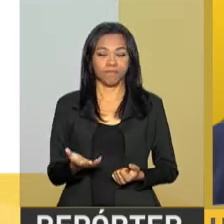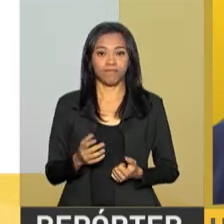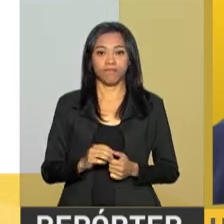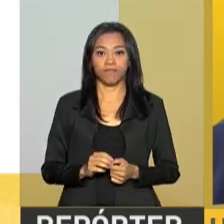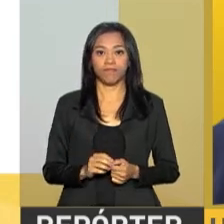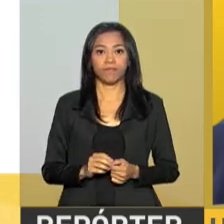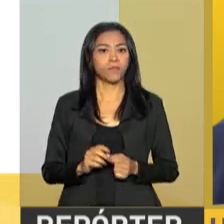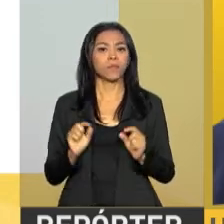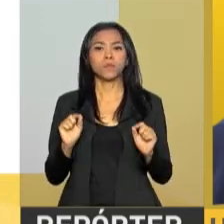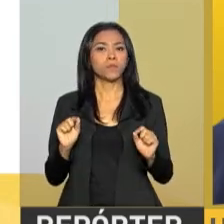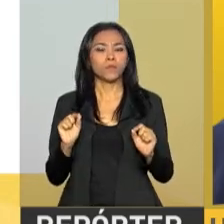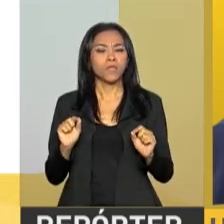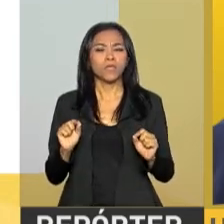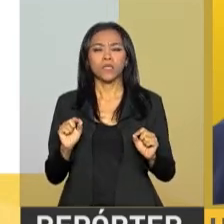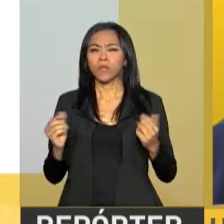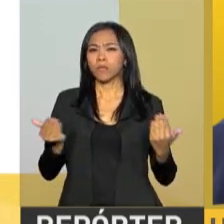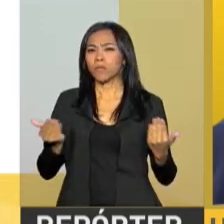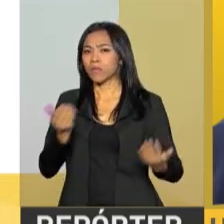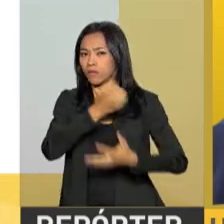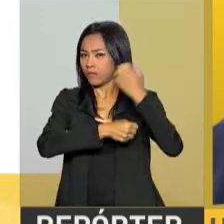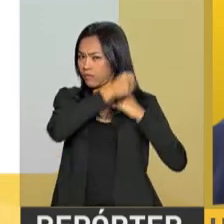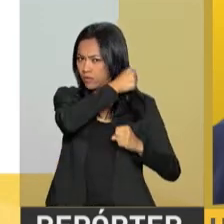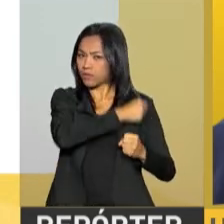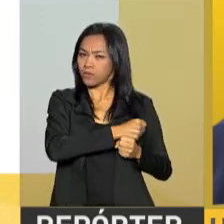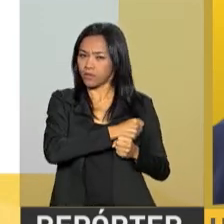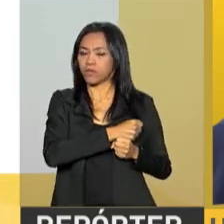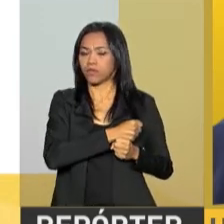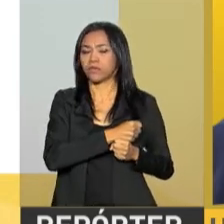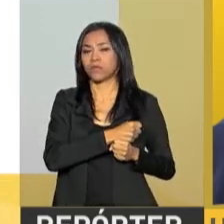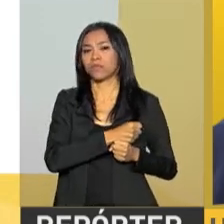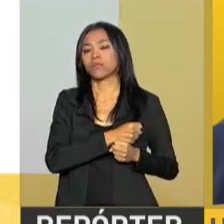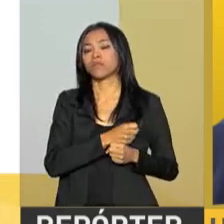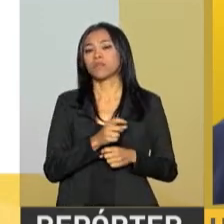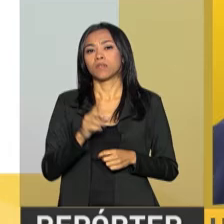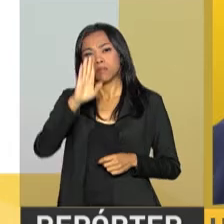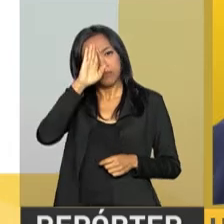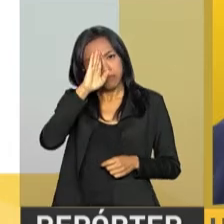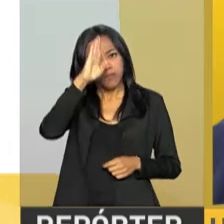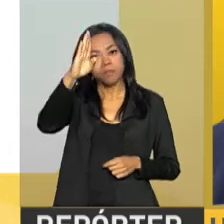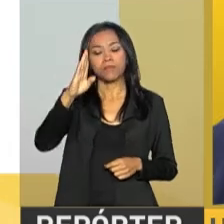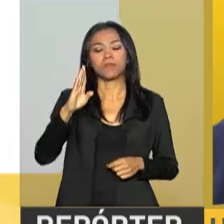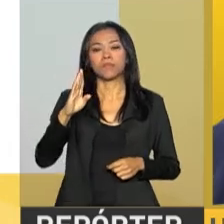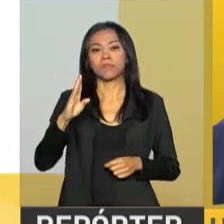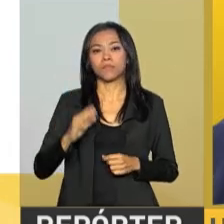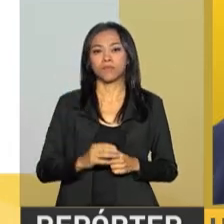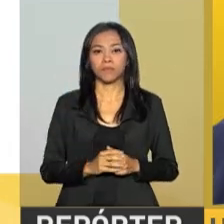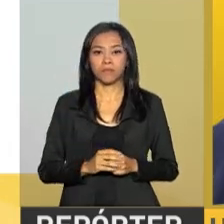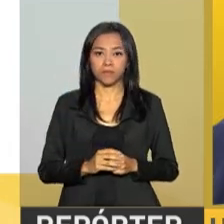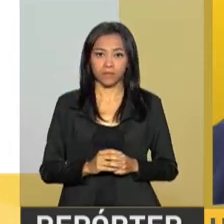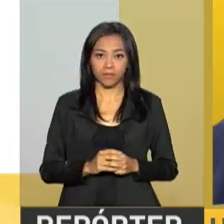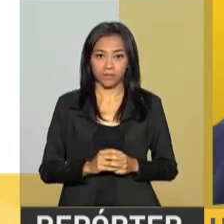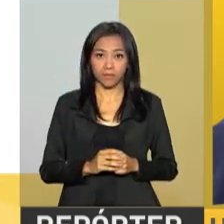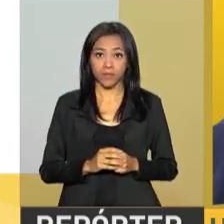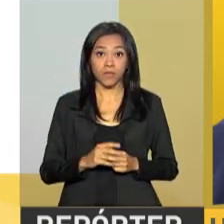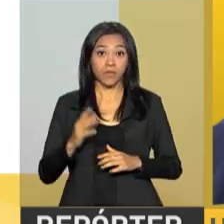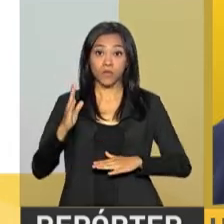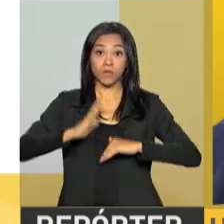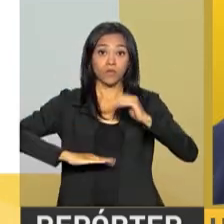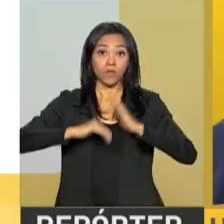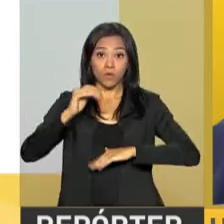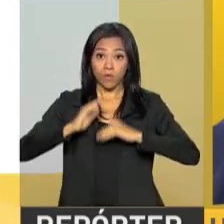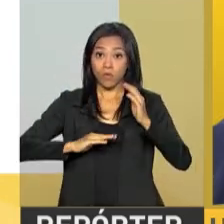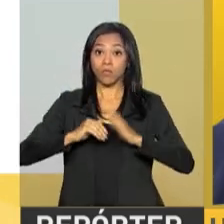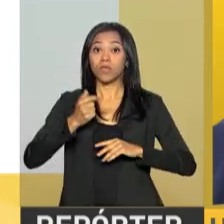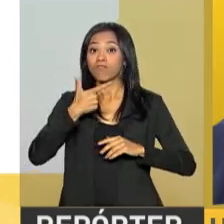ao ano pasado ano atrás ou mais principalmente a a ação aos empresários